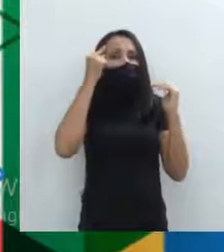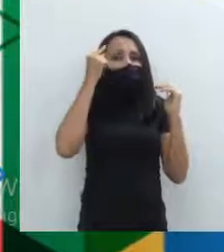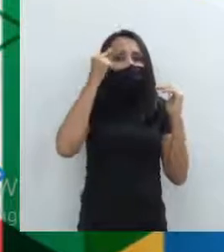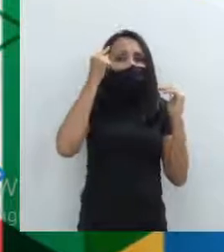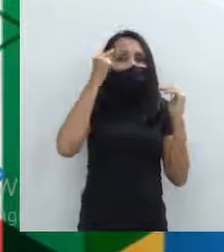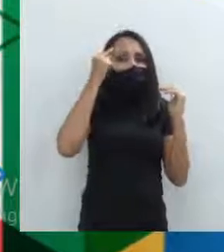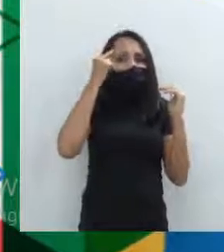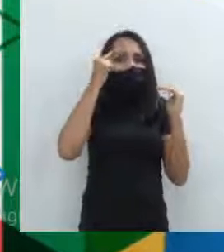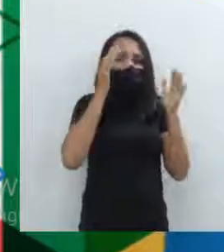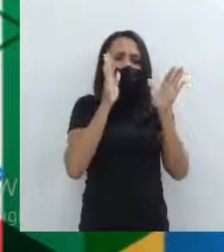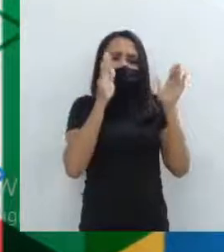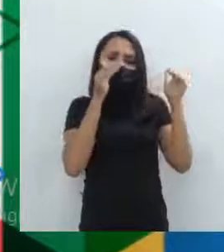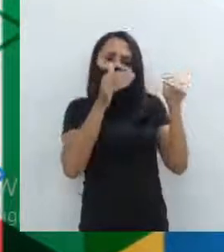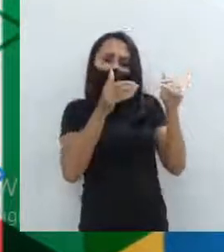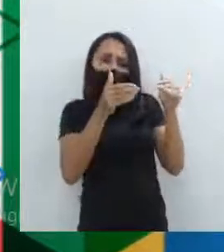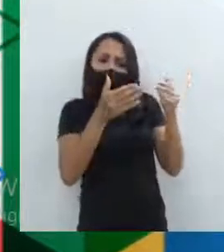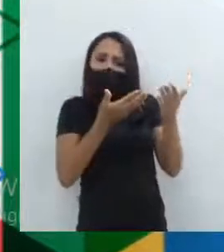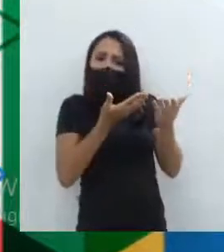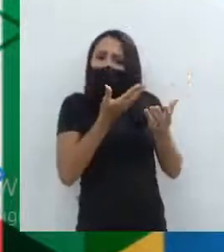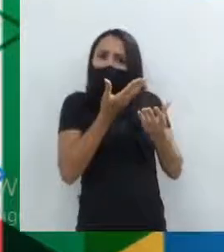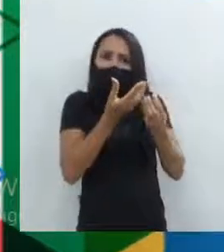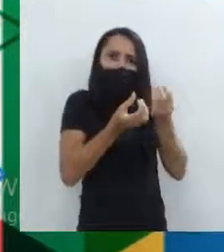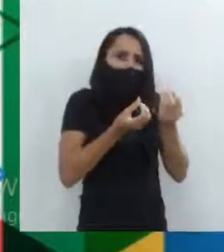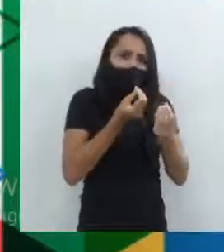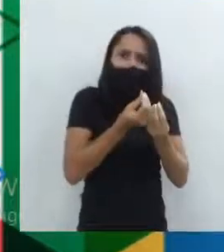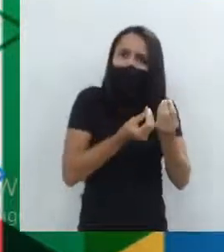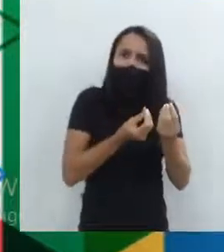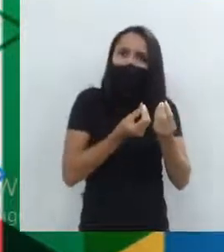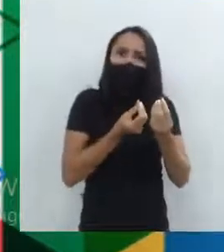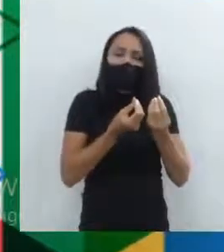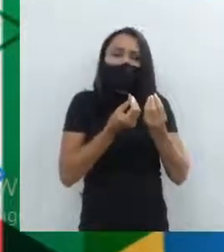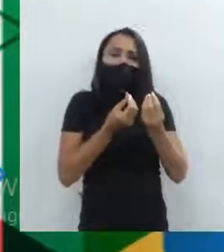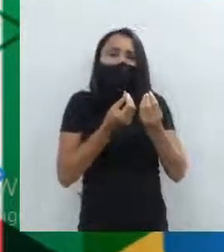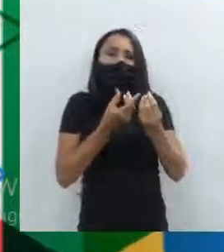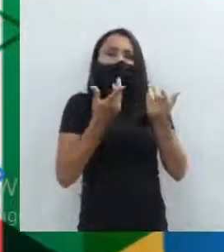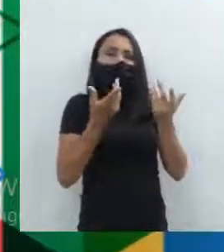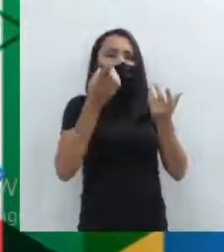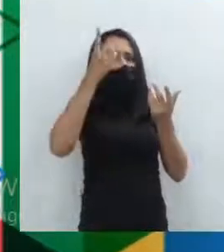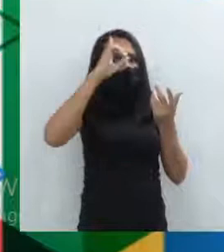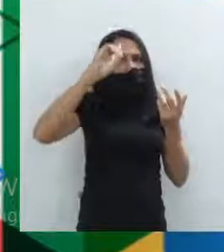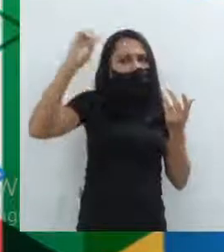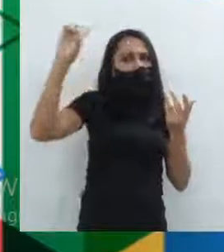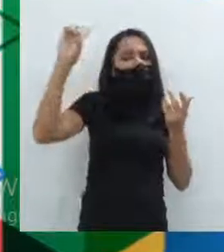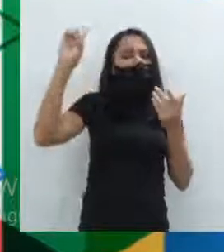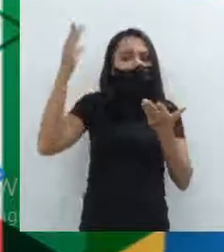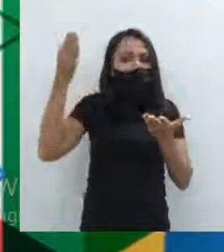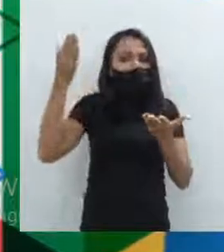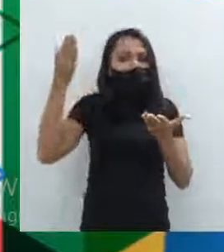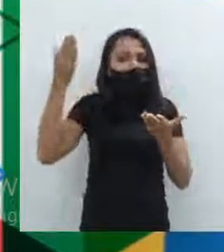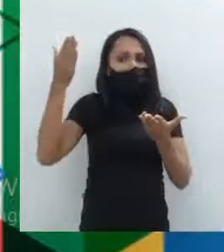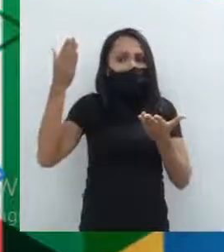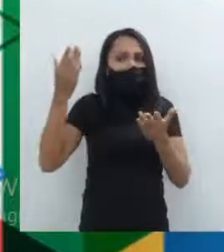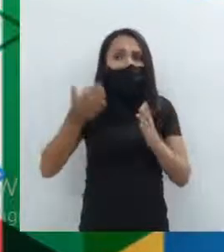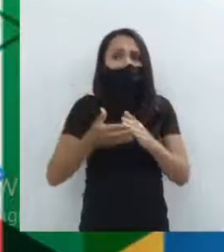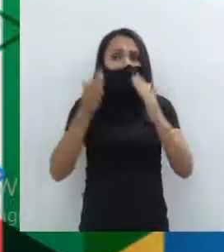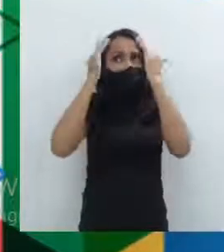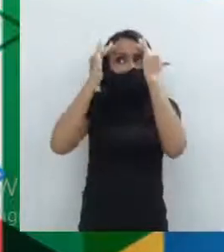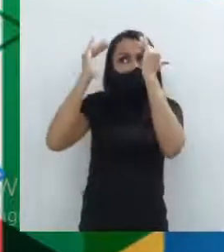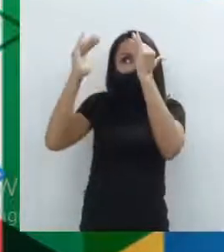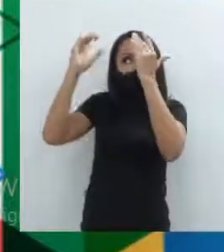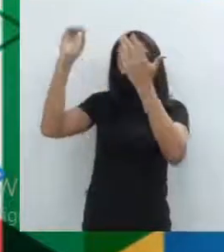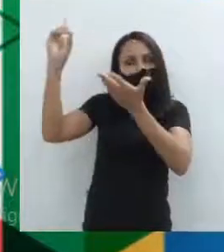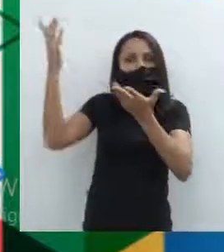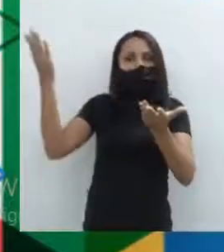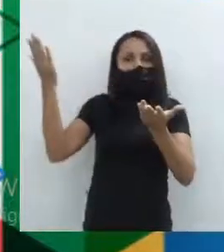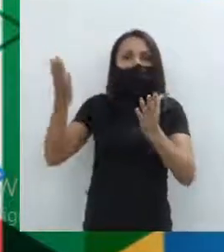de algo que demonstra ser um Deus, uma divindade para você. E qual seria então a